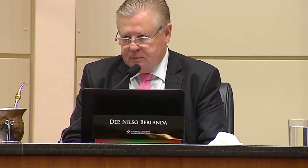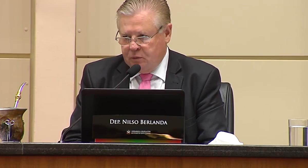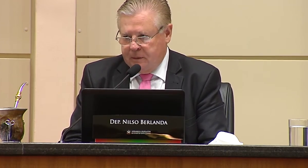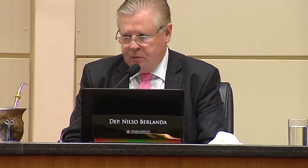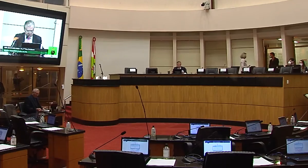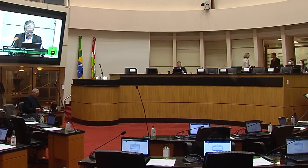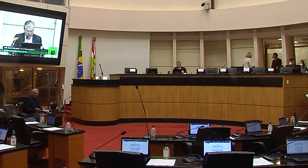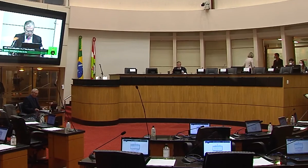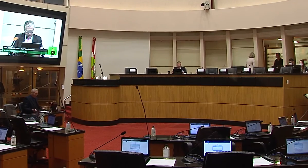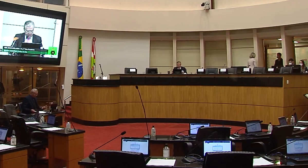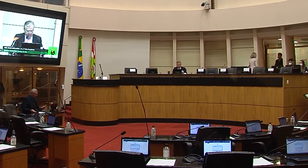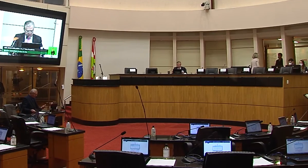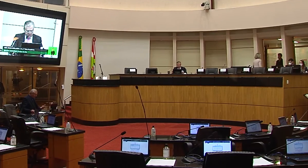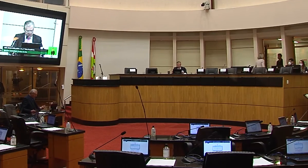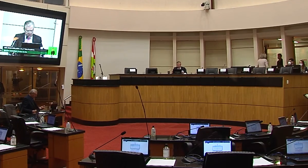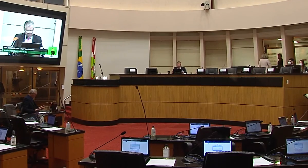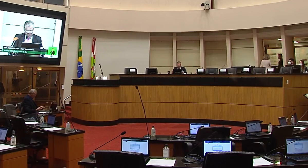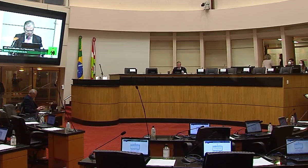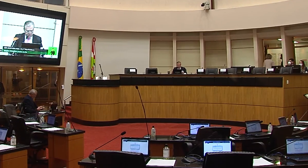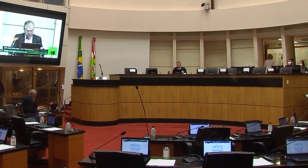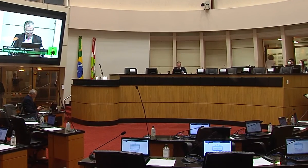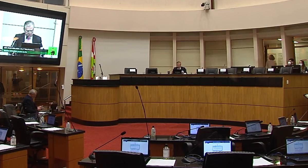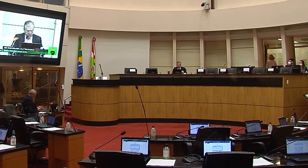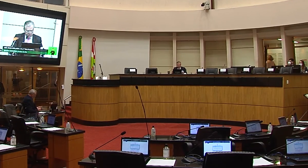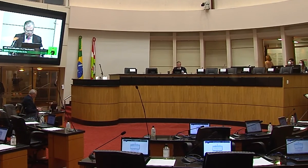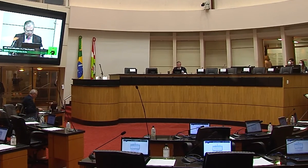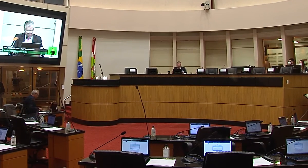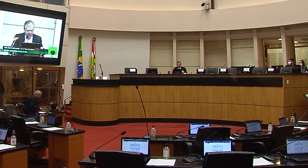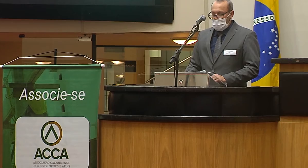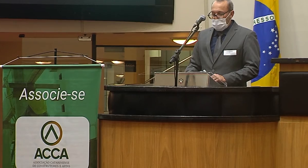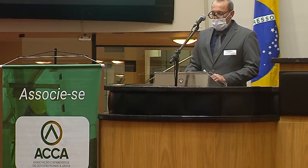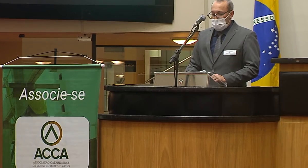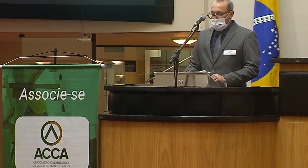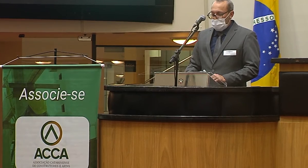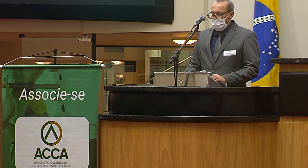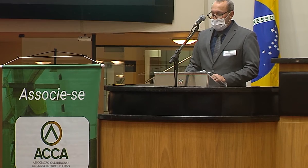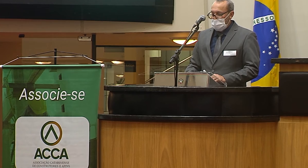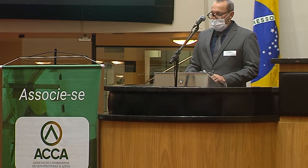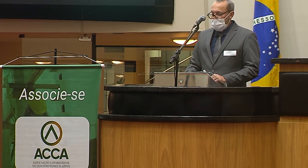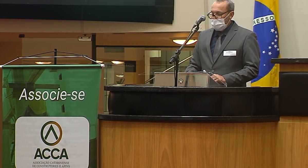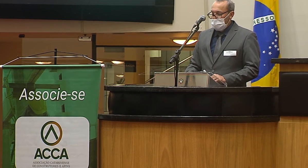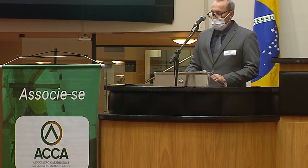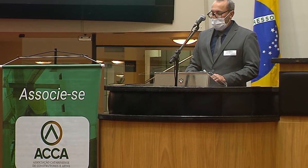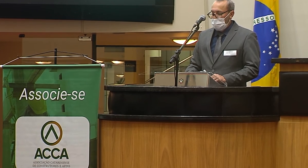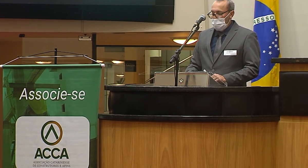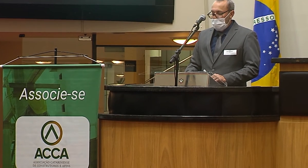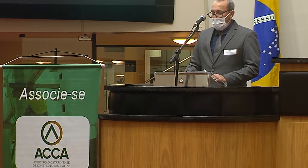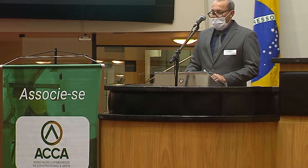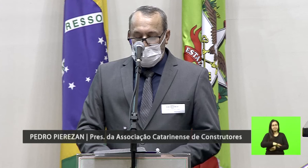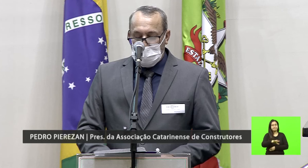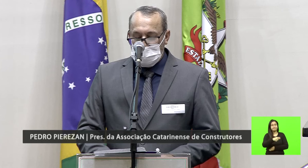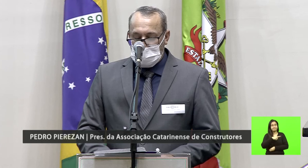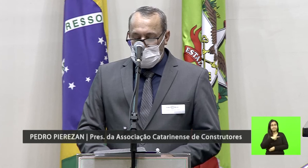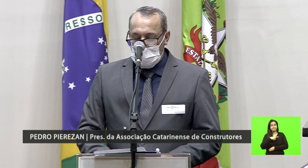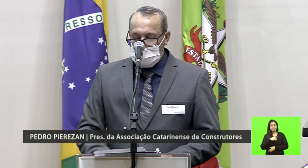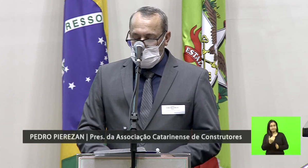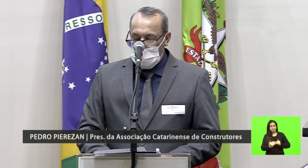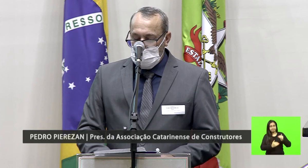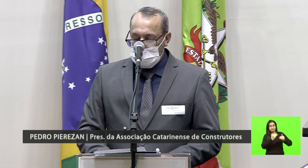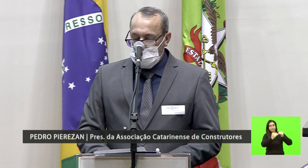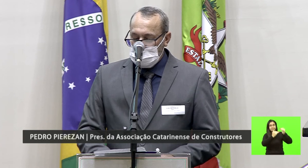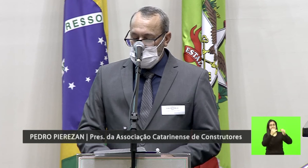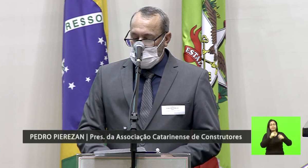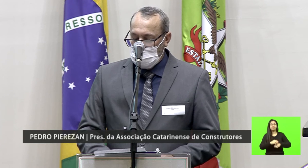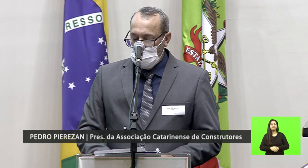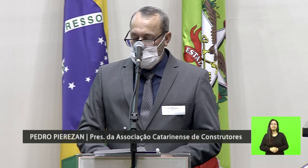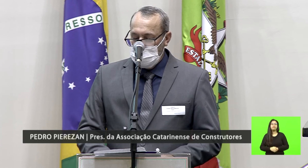em Tijucas. O objetivo é receber os deputados e estreitar laços em prol das demandas da construção civil. Queremos estabelecer